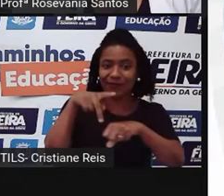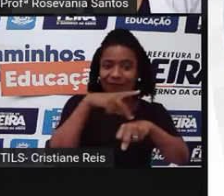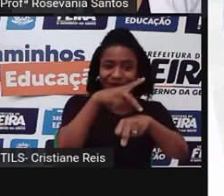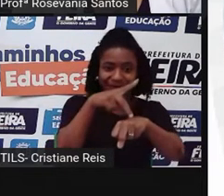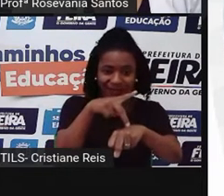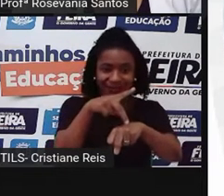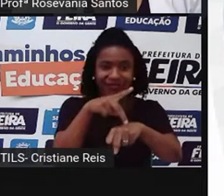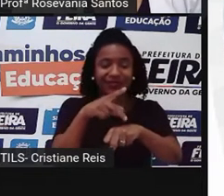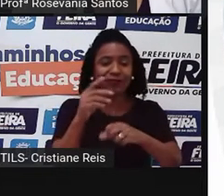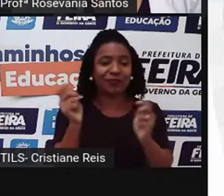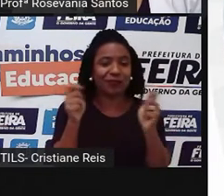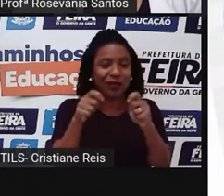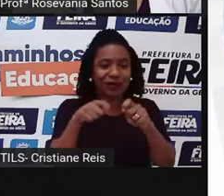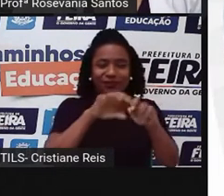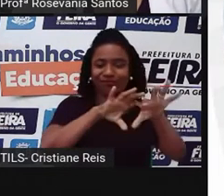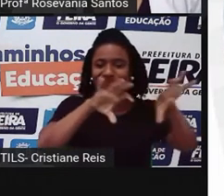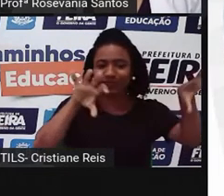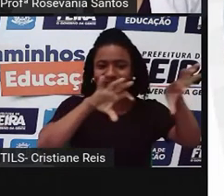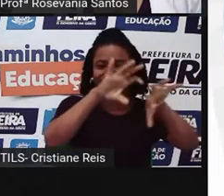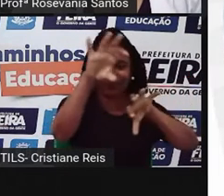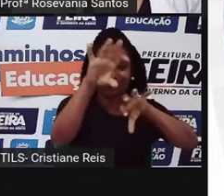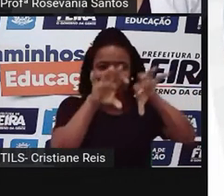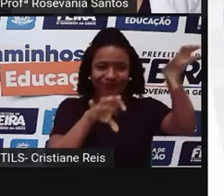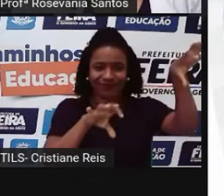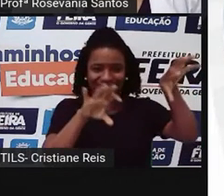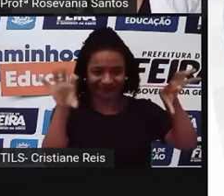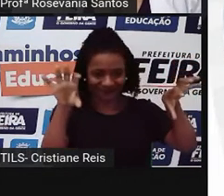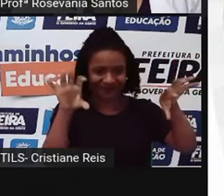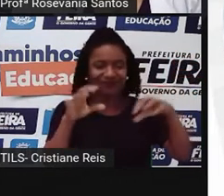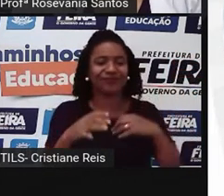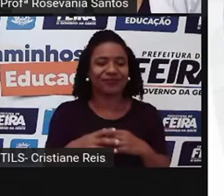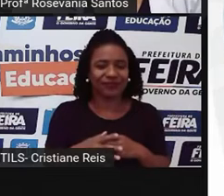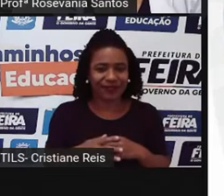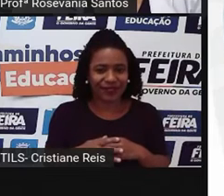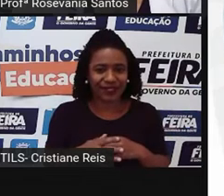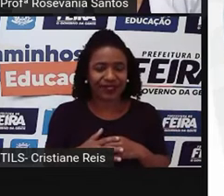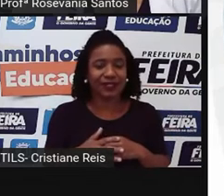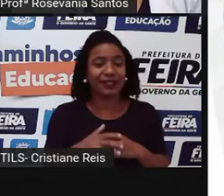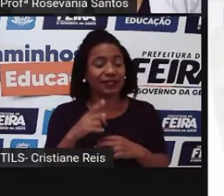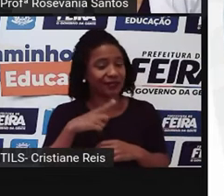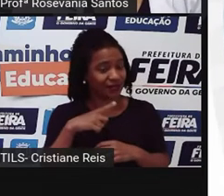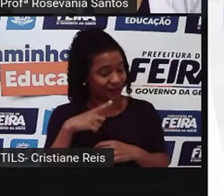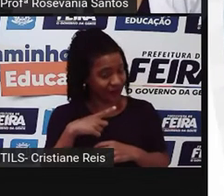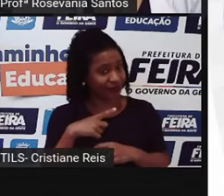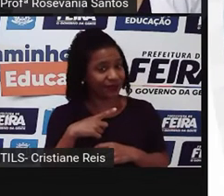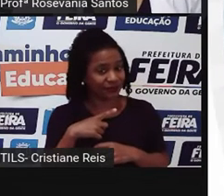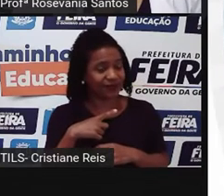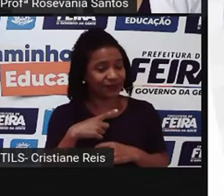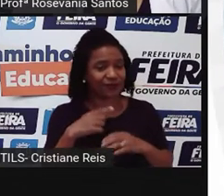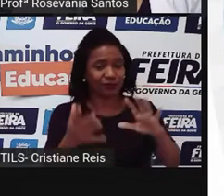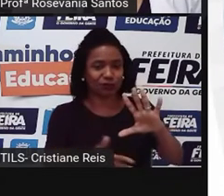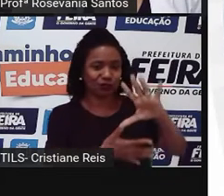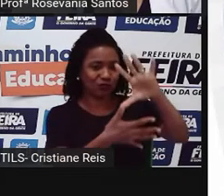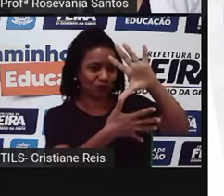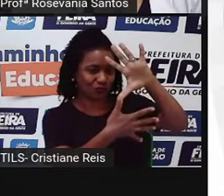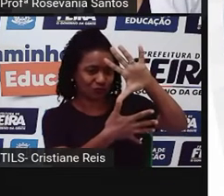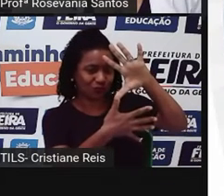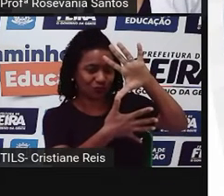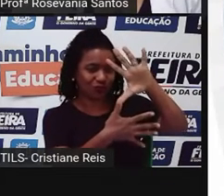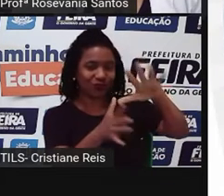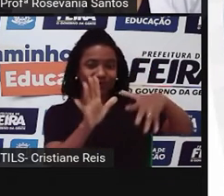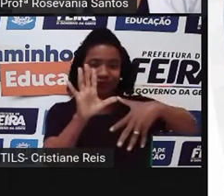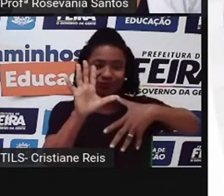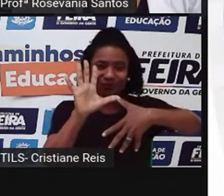também é uma forma de você regionalizar. Eu já tenho uma divisão regional, que é a continental, e tenho essa